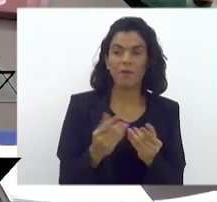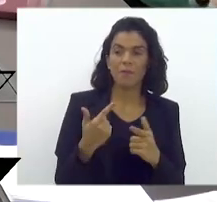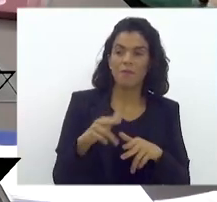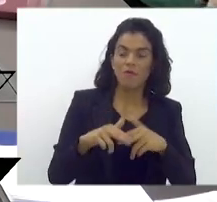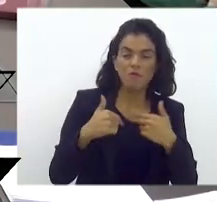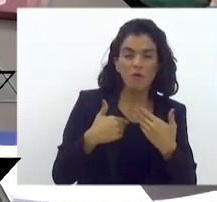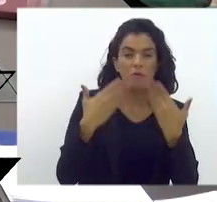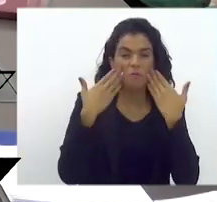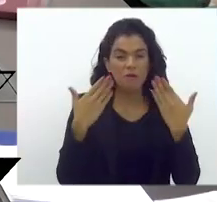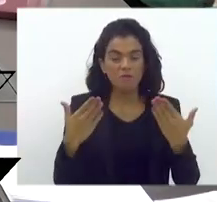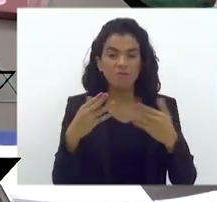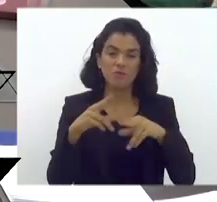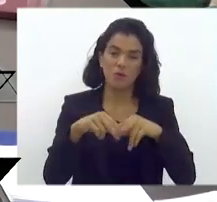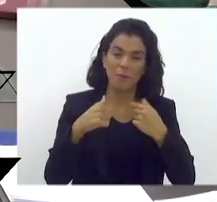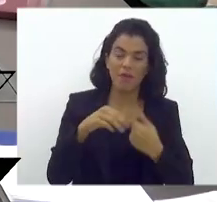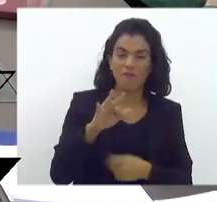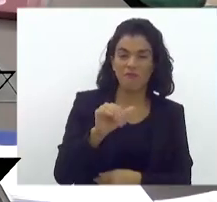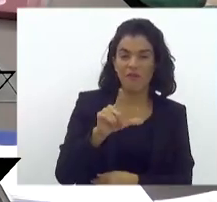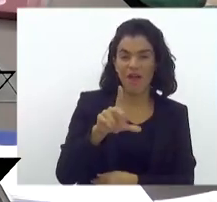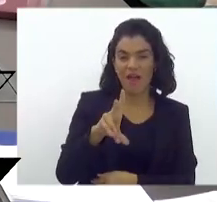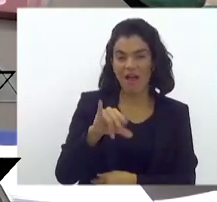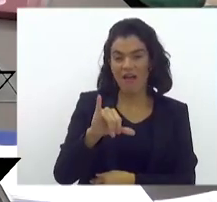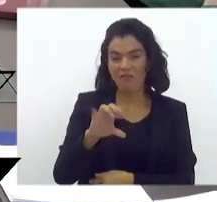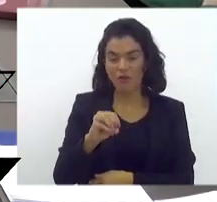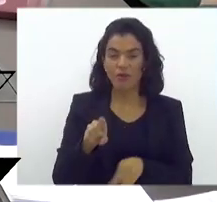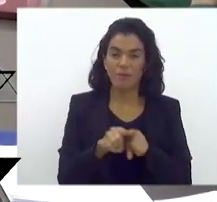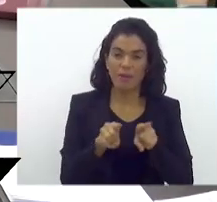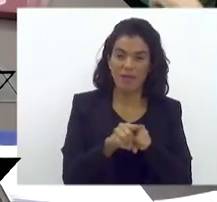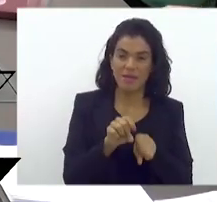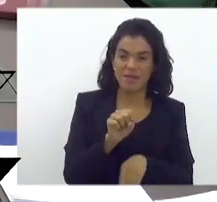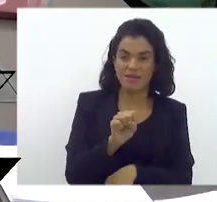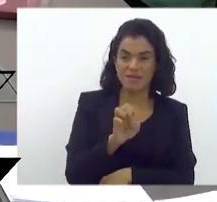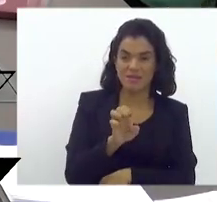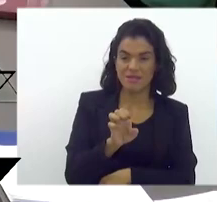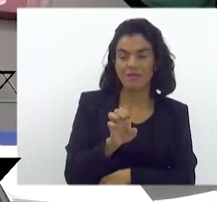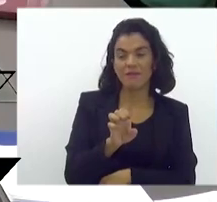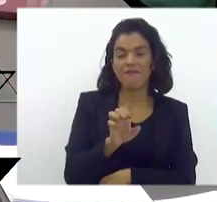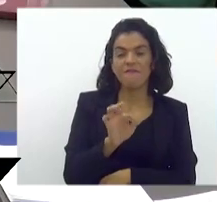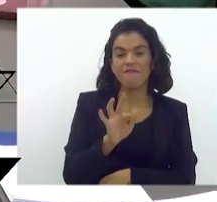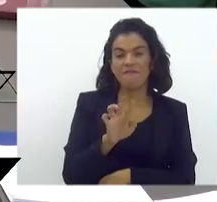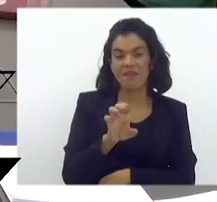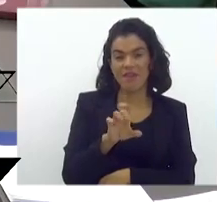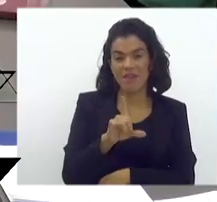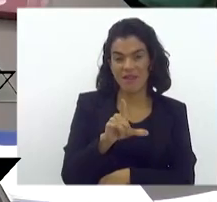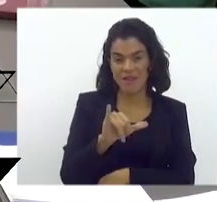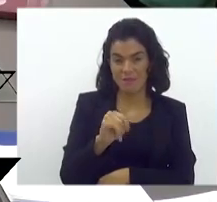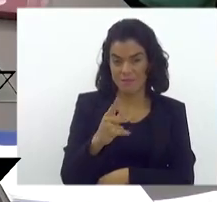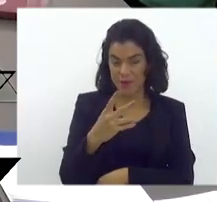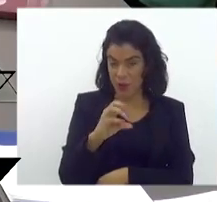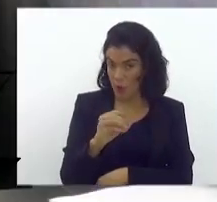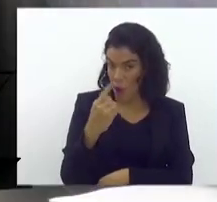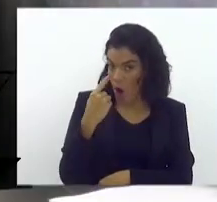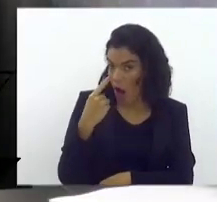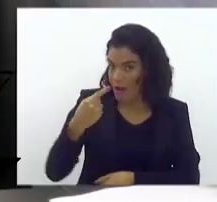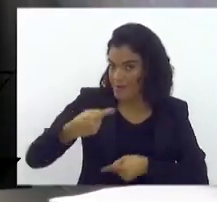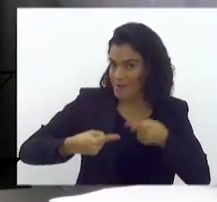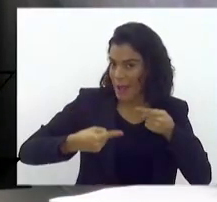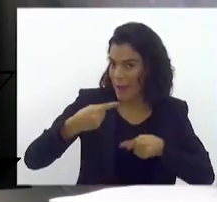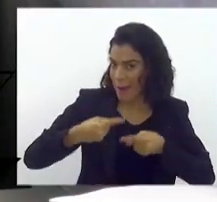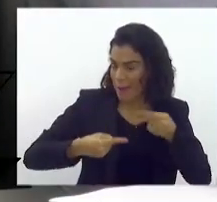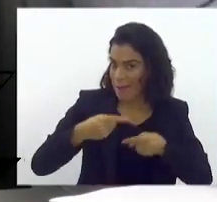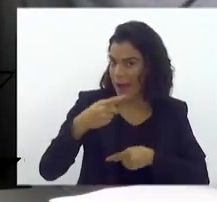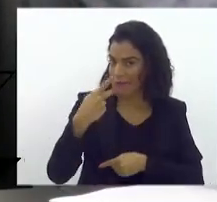exposições do Serafini, agora do Vitor Júnior. Mas, deputado Filipinho Raves, veja o debate que o